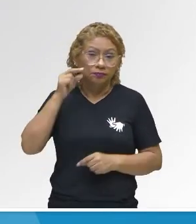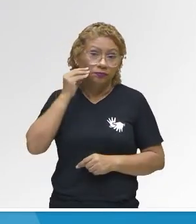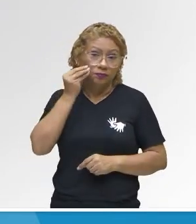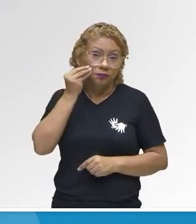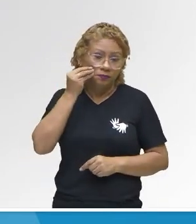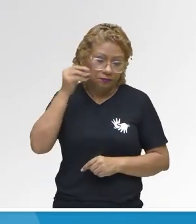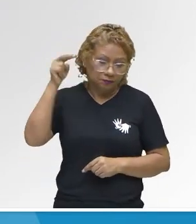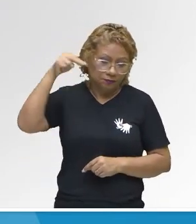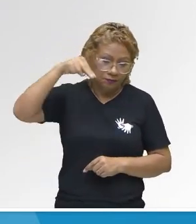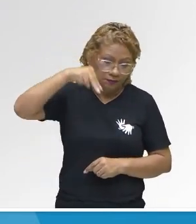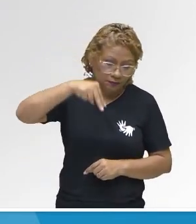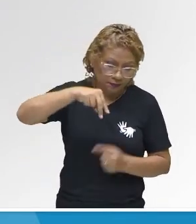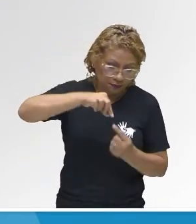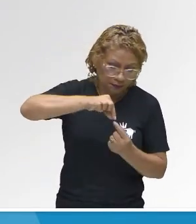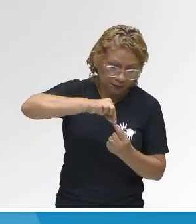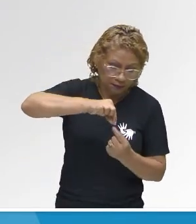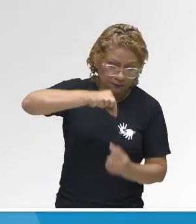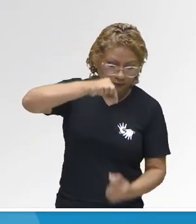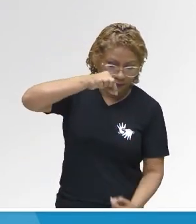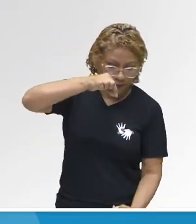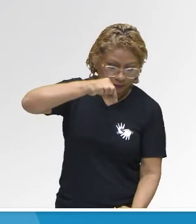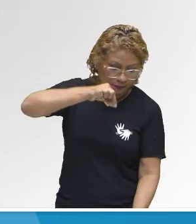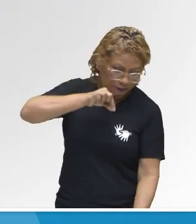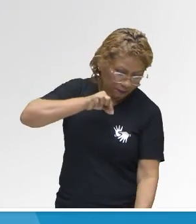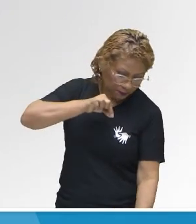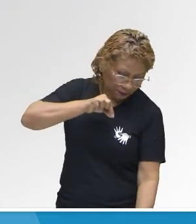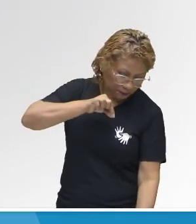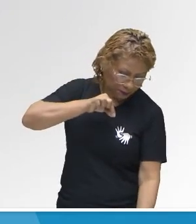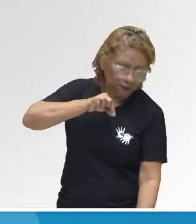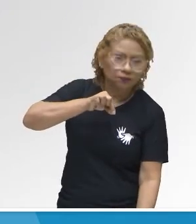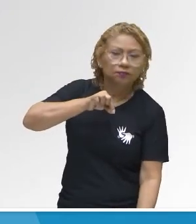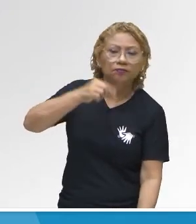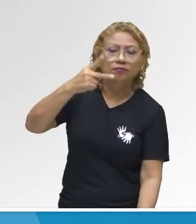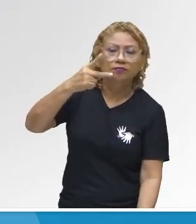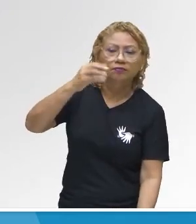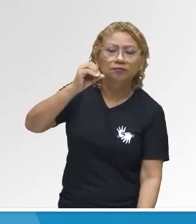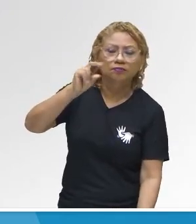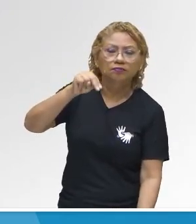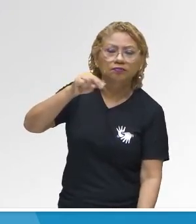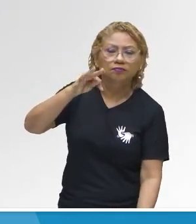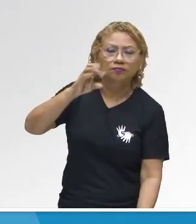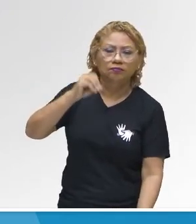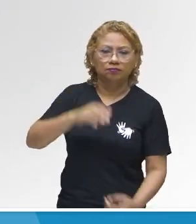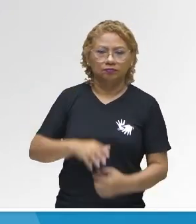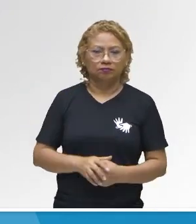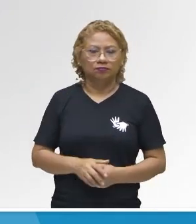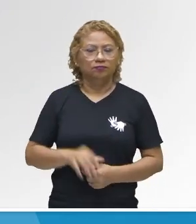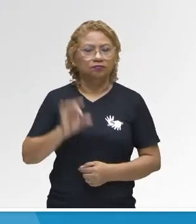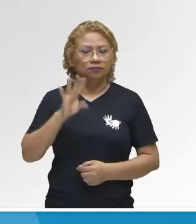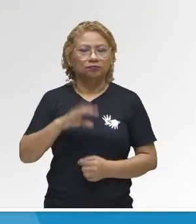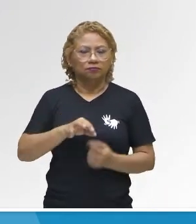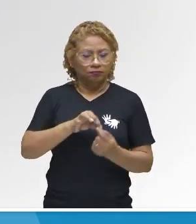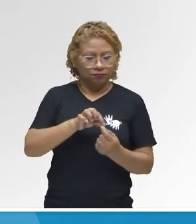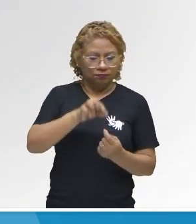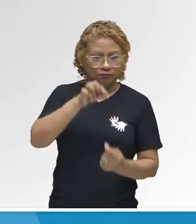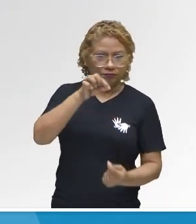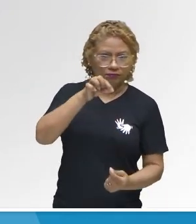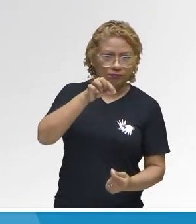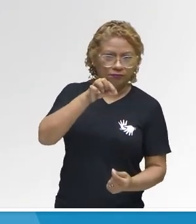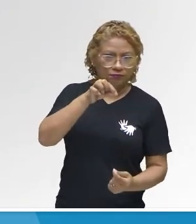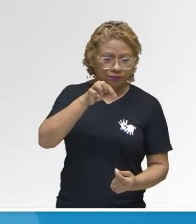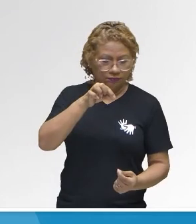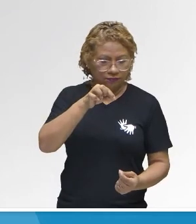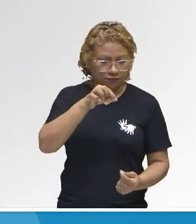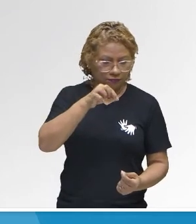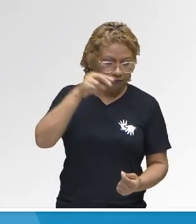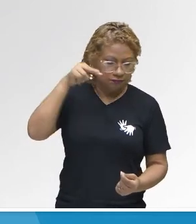de cima para baixo. De cima para baixo, eu vou ver apenas um ponto aqui nesse plano. Perceberam? É um exercício mental que a gente